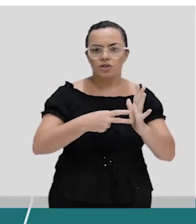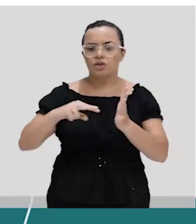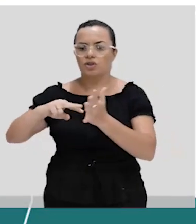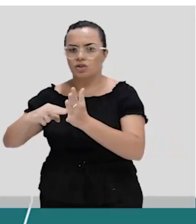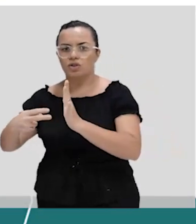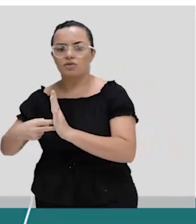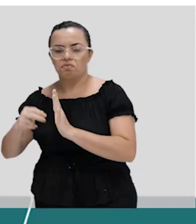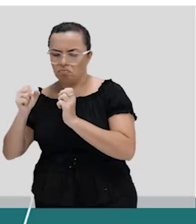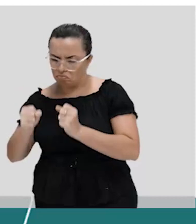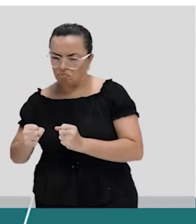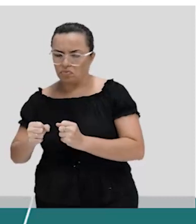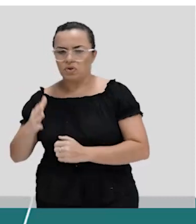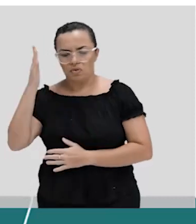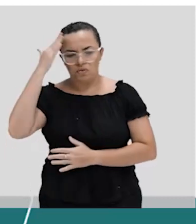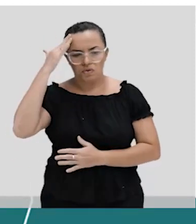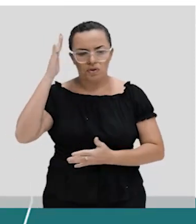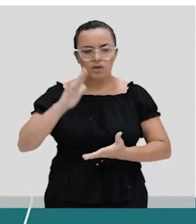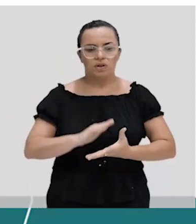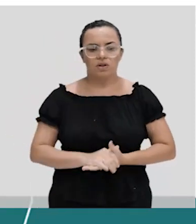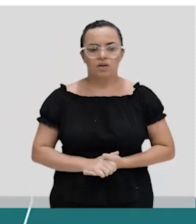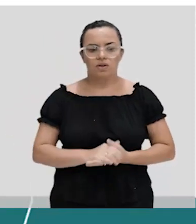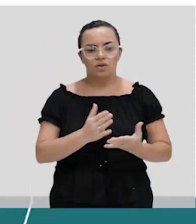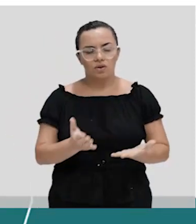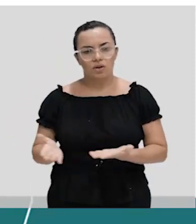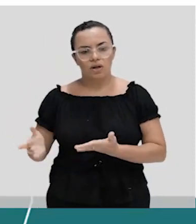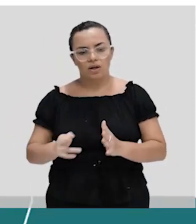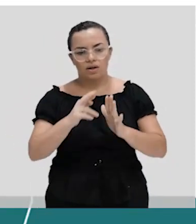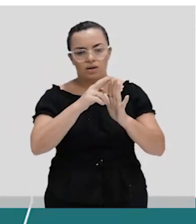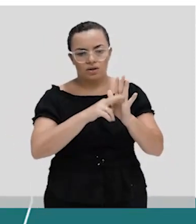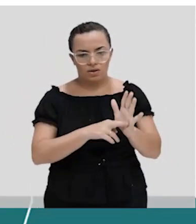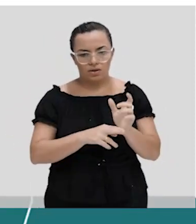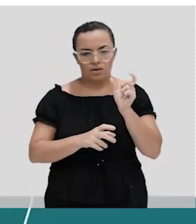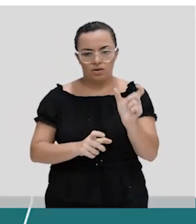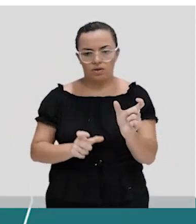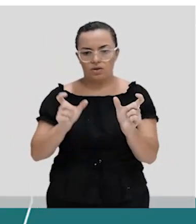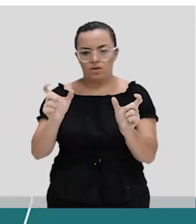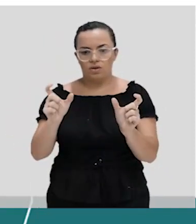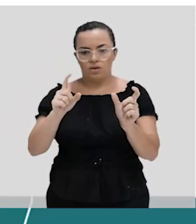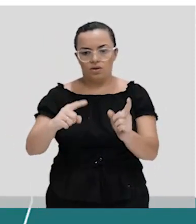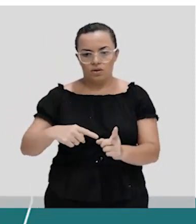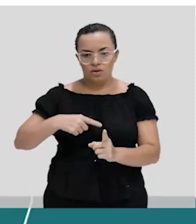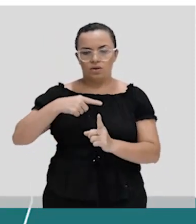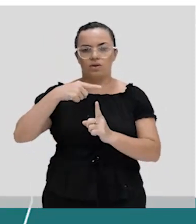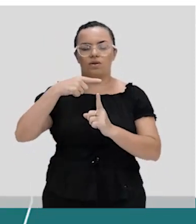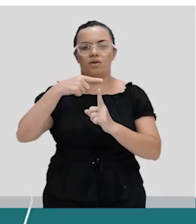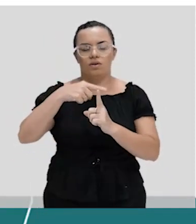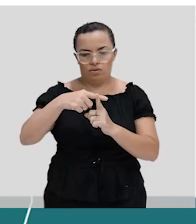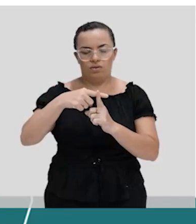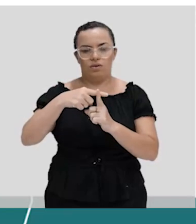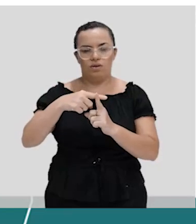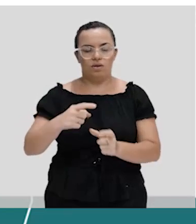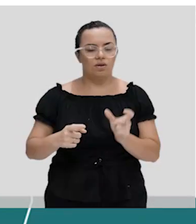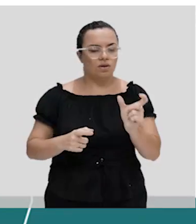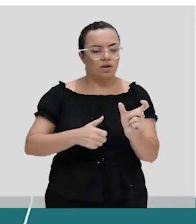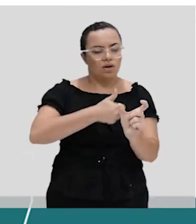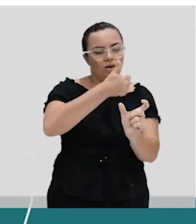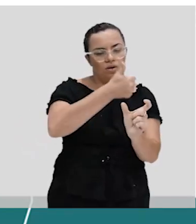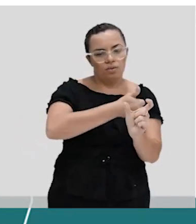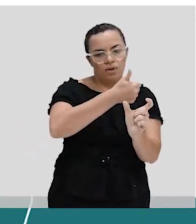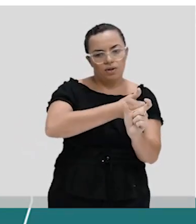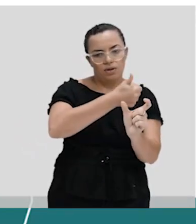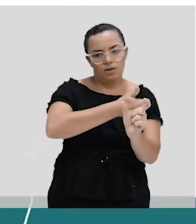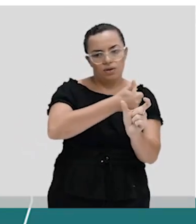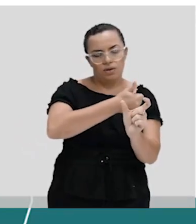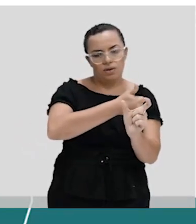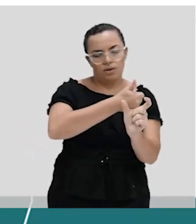No caso de substantivo mais substantivo, em que há uma relação de subordinação, ou seja, o primeiro elemento é